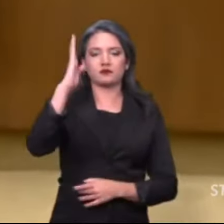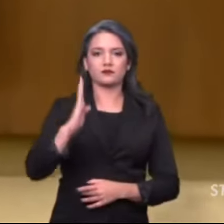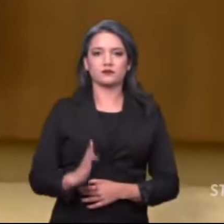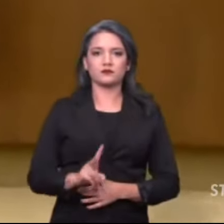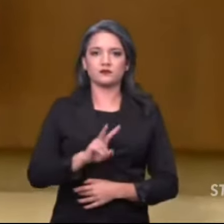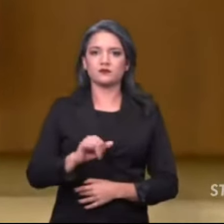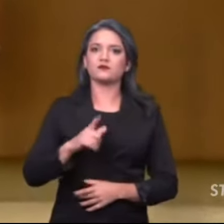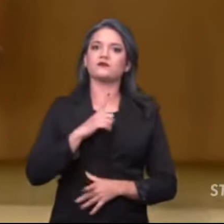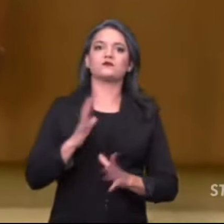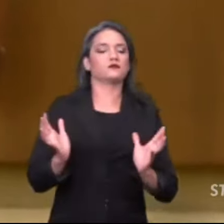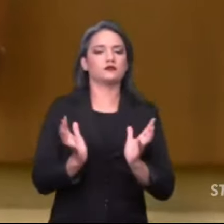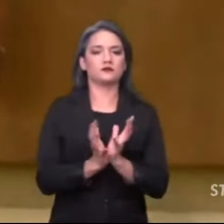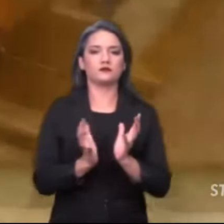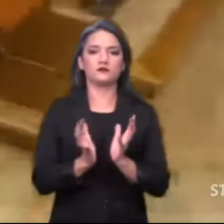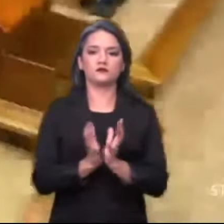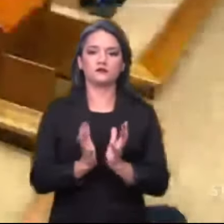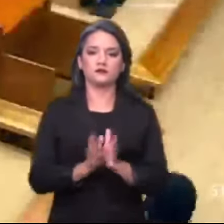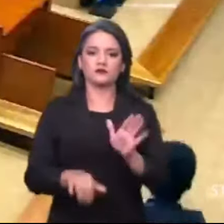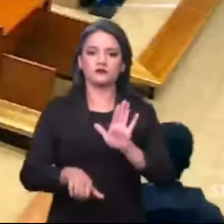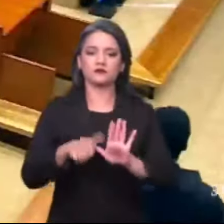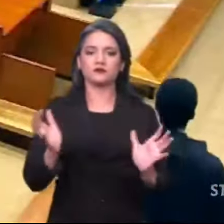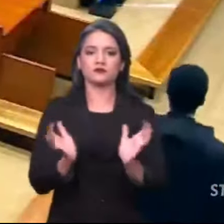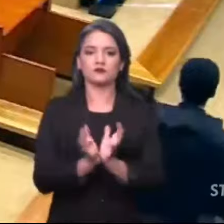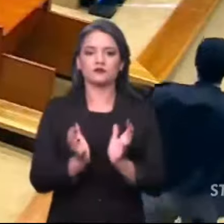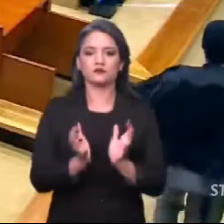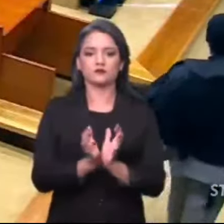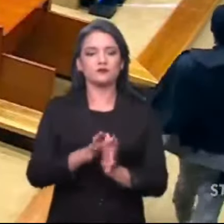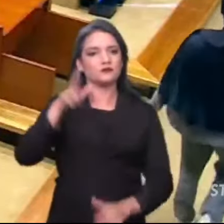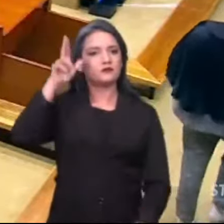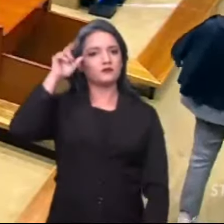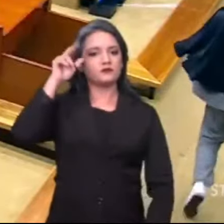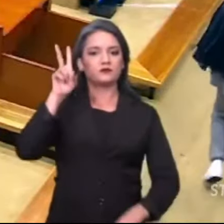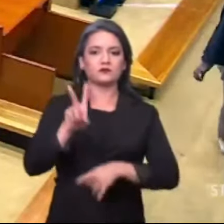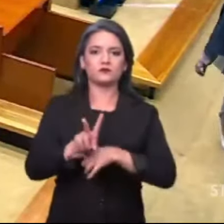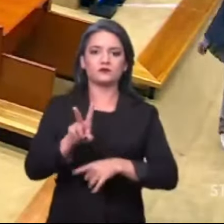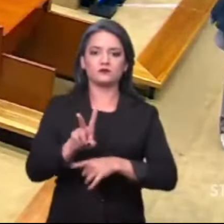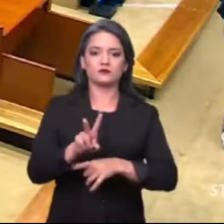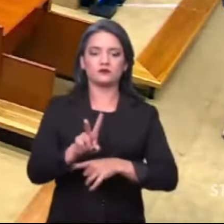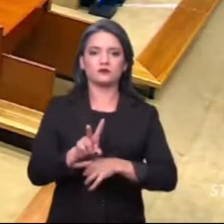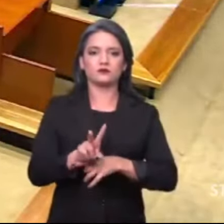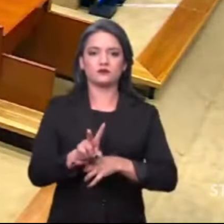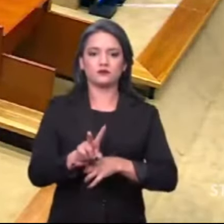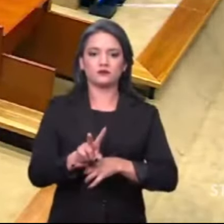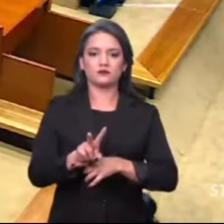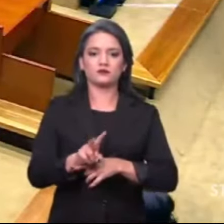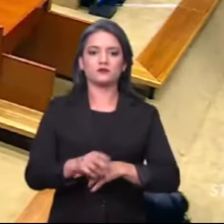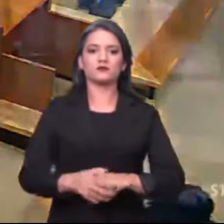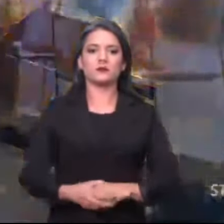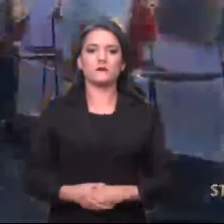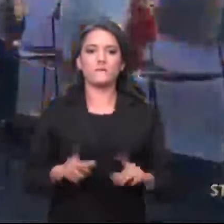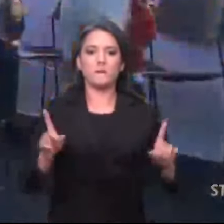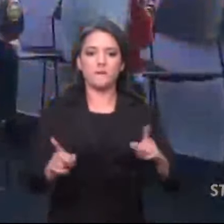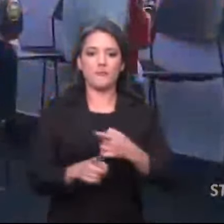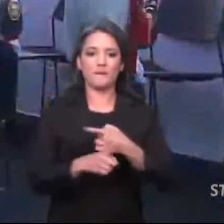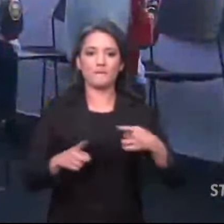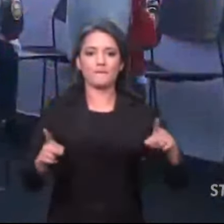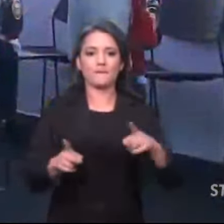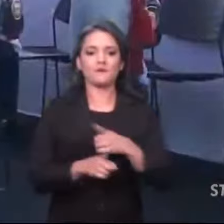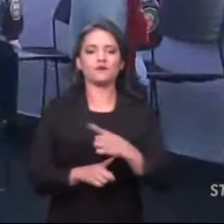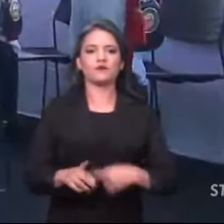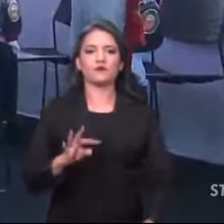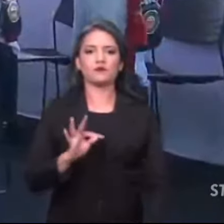será executado pela fanfarra do 1º Regimento de Cavalaria de Guardas, Dragões da Independência, regida pelo